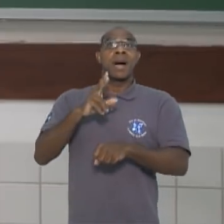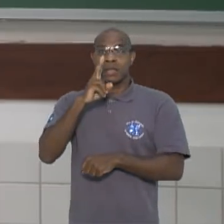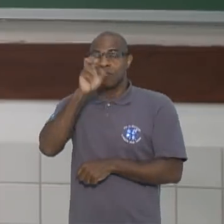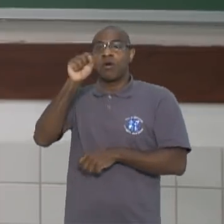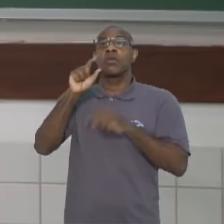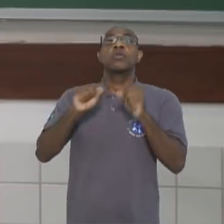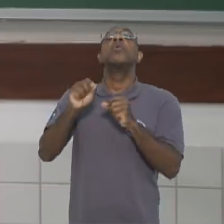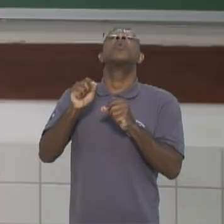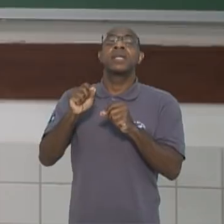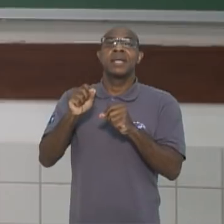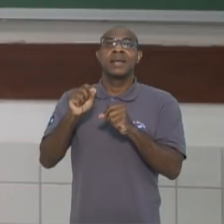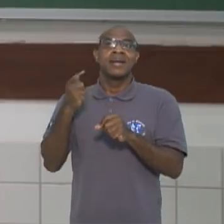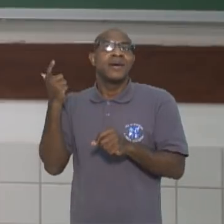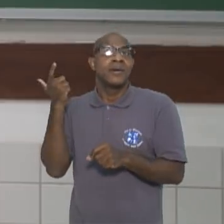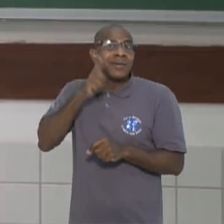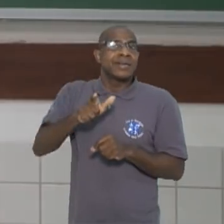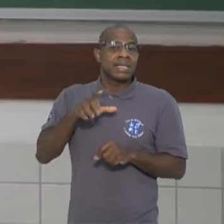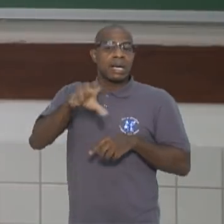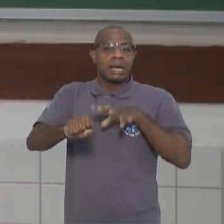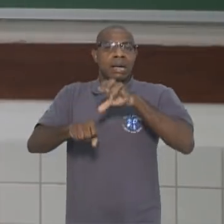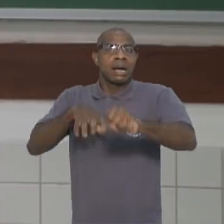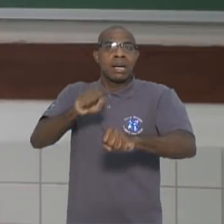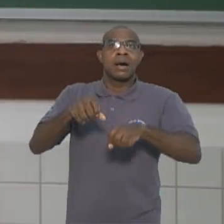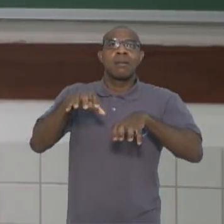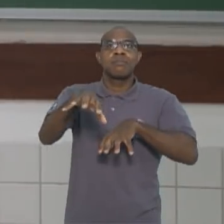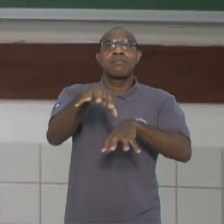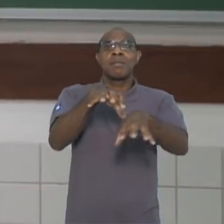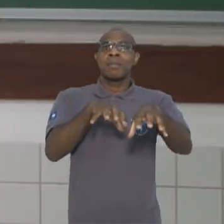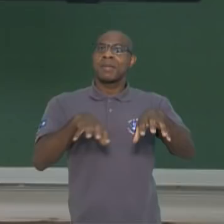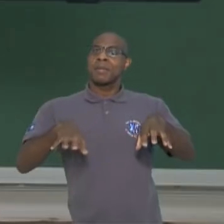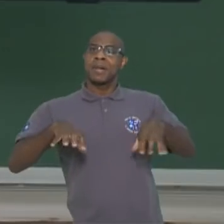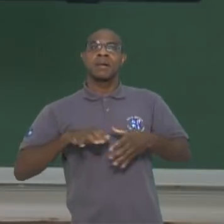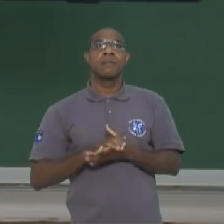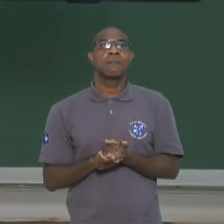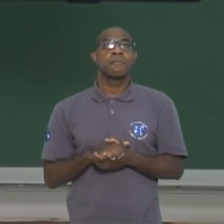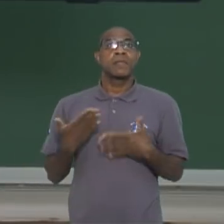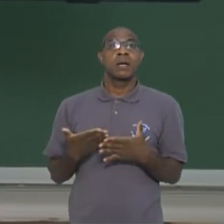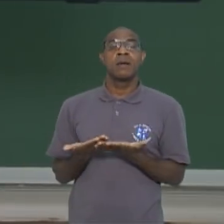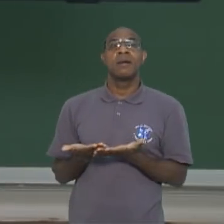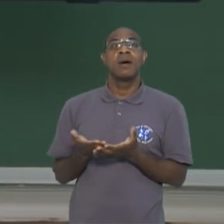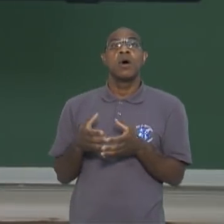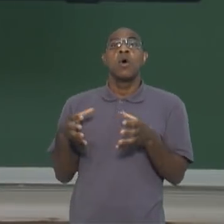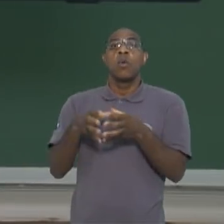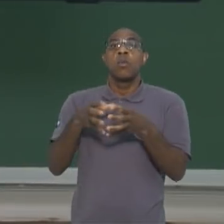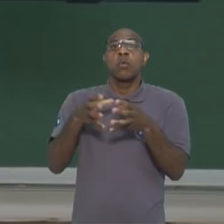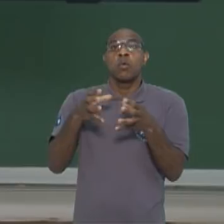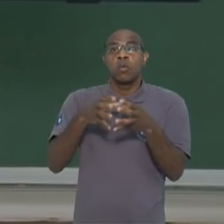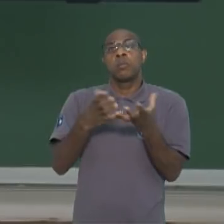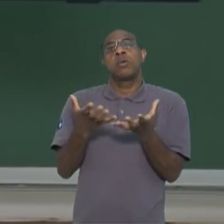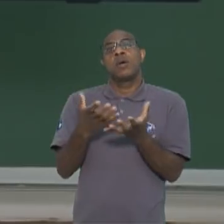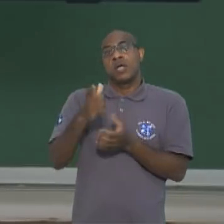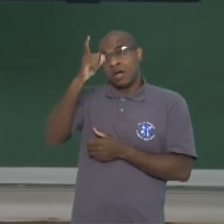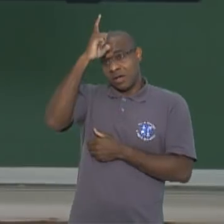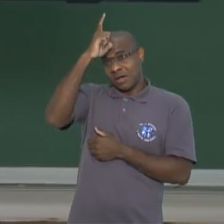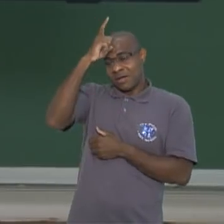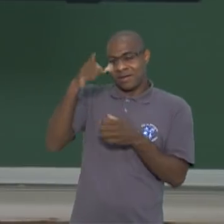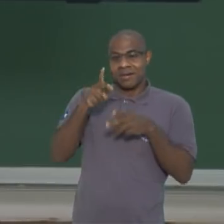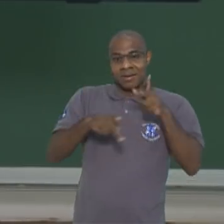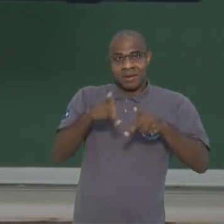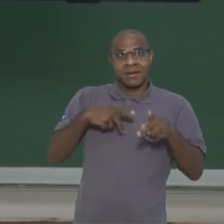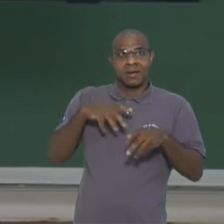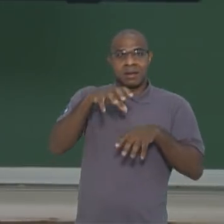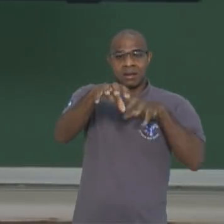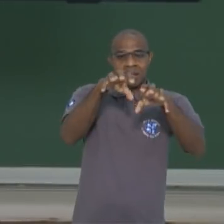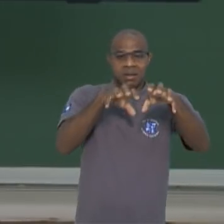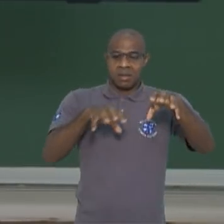formando ali o seu reino. Entre os povos germânicos, a gente tem vários. Os visigodos,